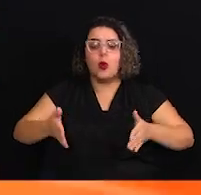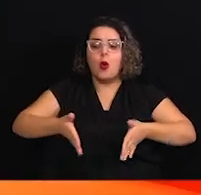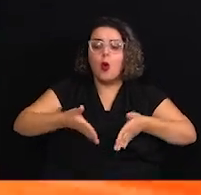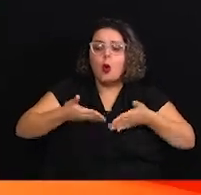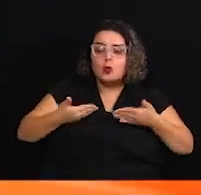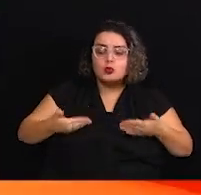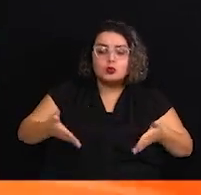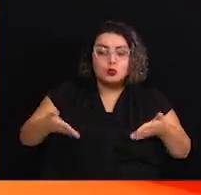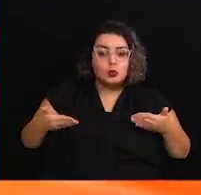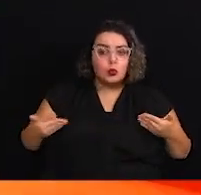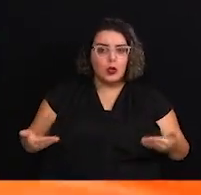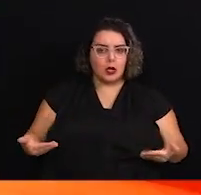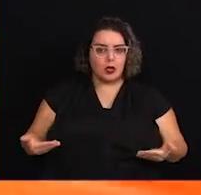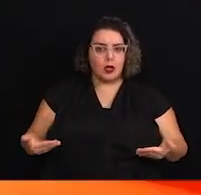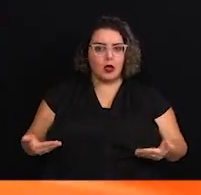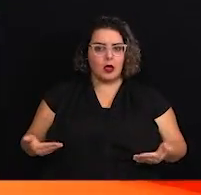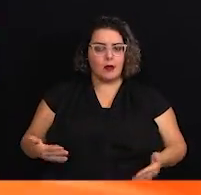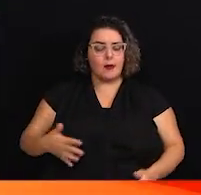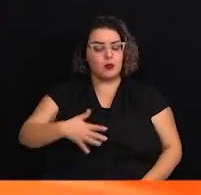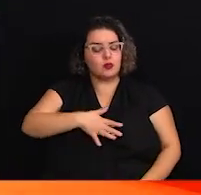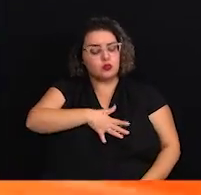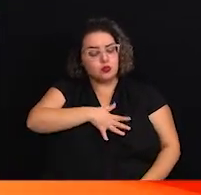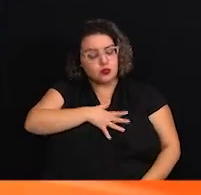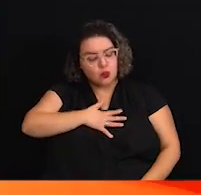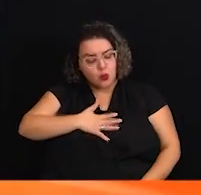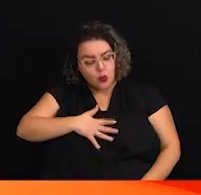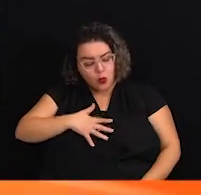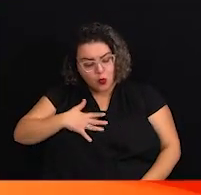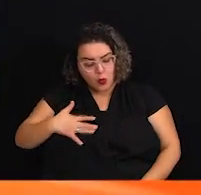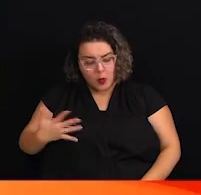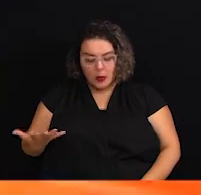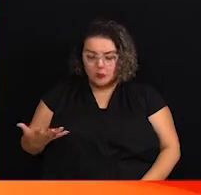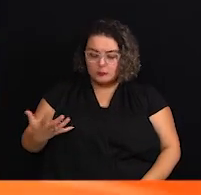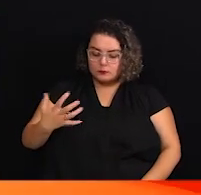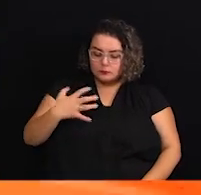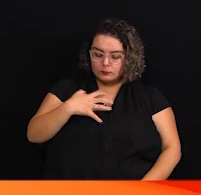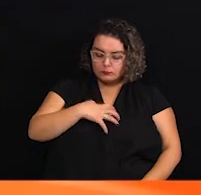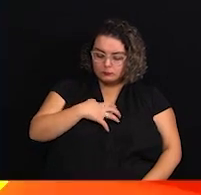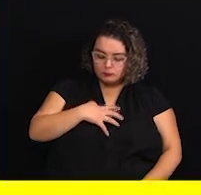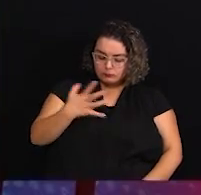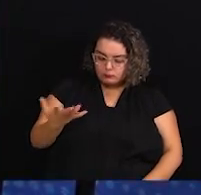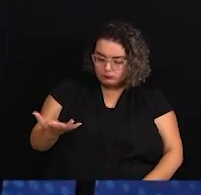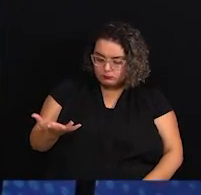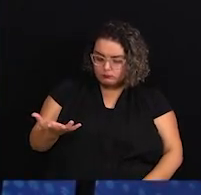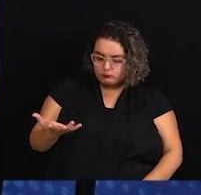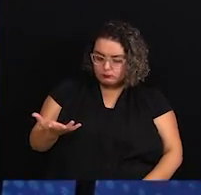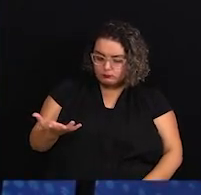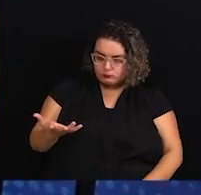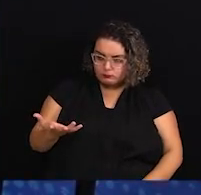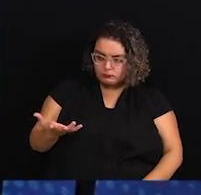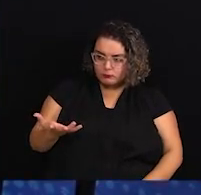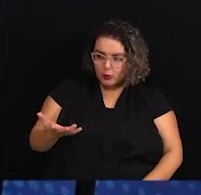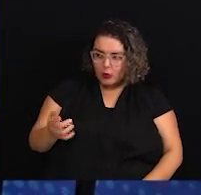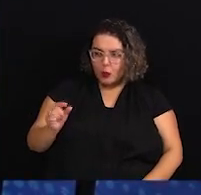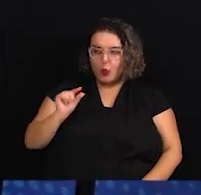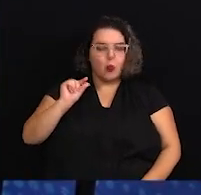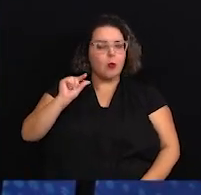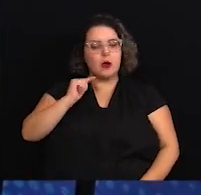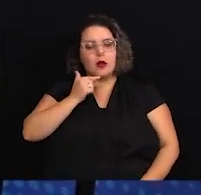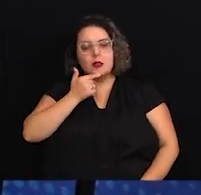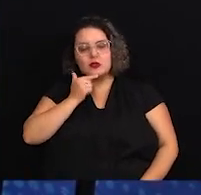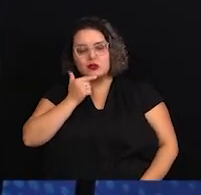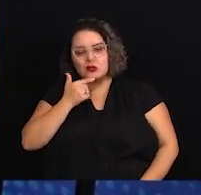suave, até um pouco mais, vou dizer assim, até com uma gota de humor,